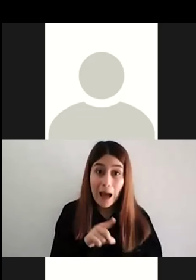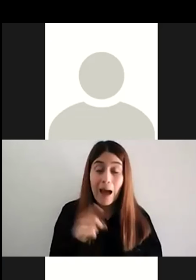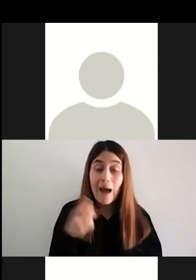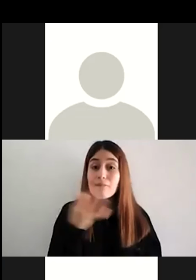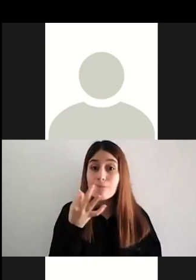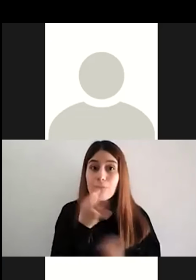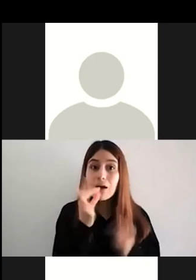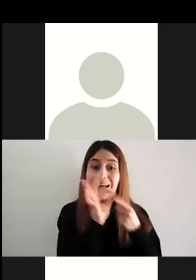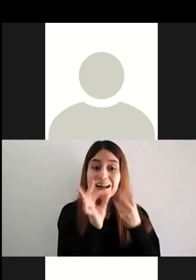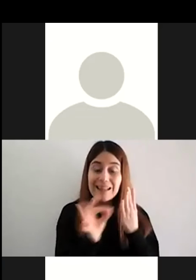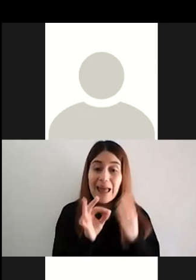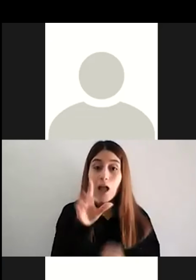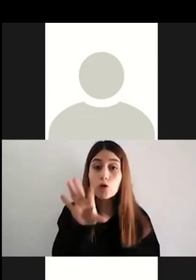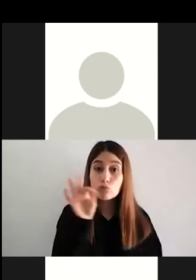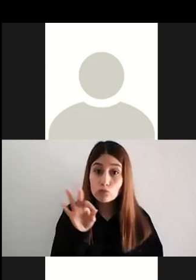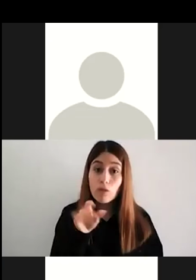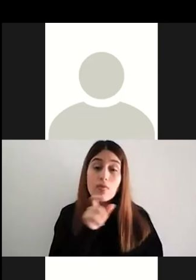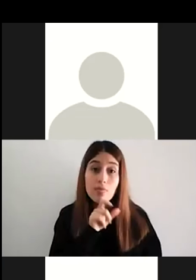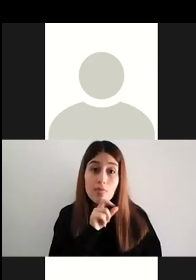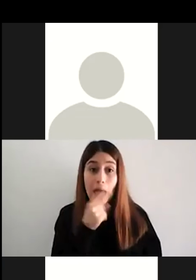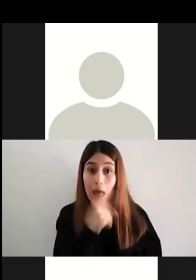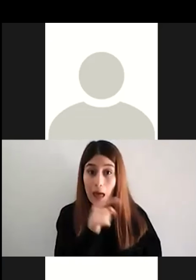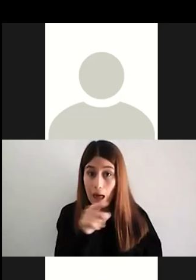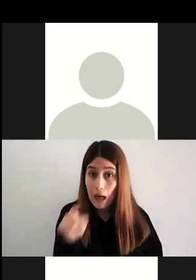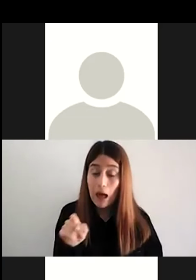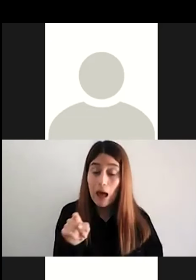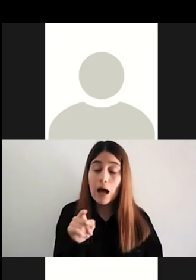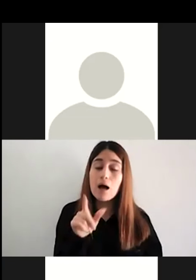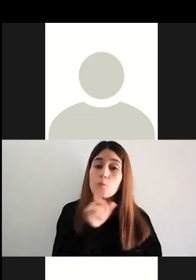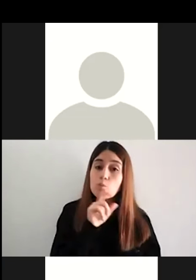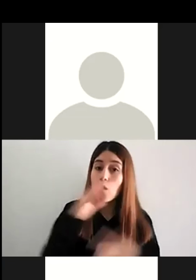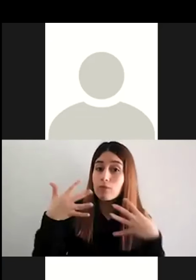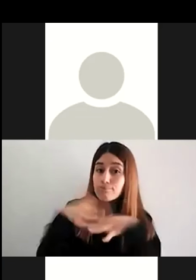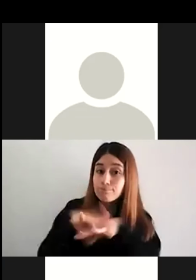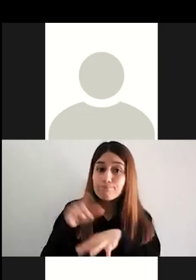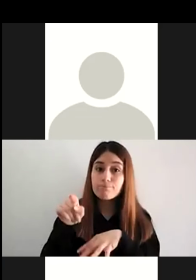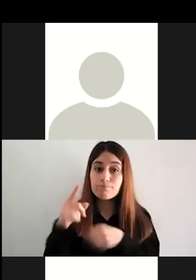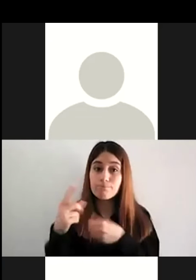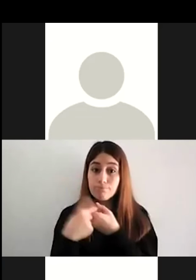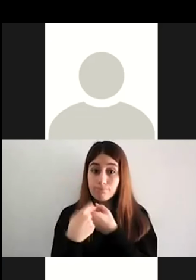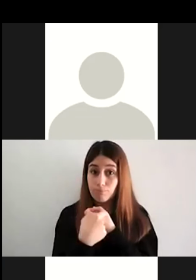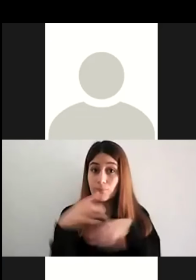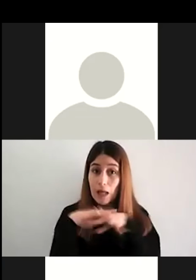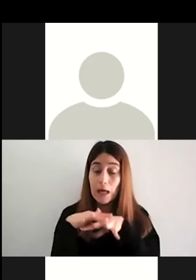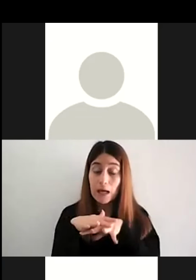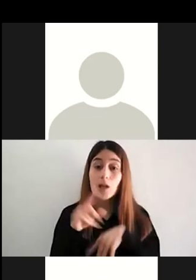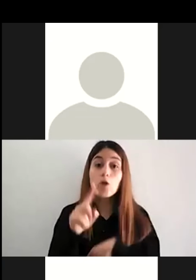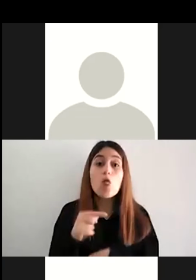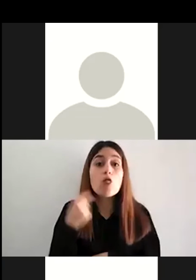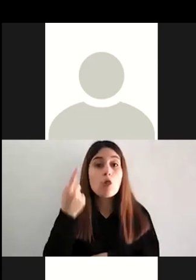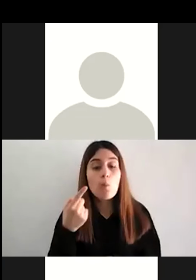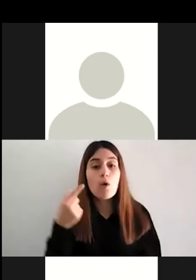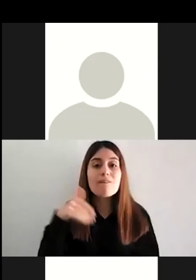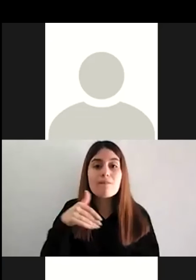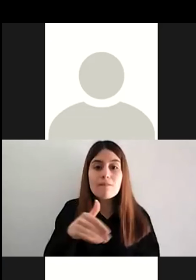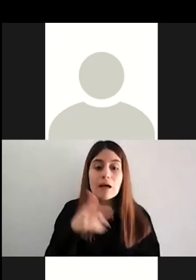de elegibilidade para a integração numa determinada rede, fim do qual irá ser,